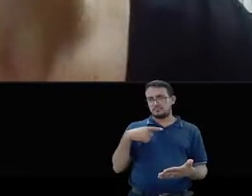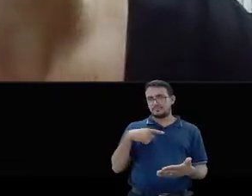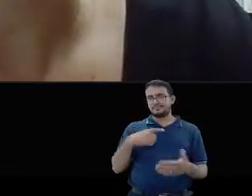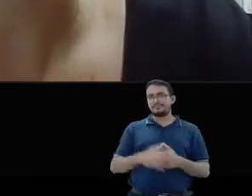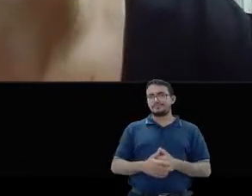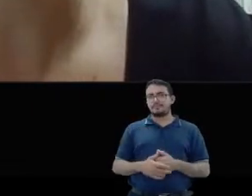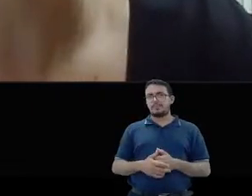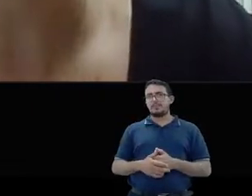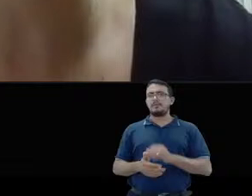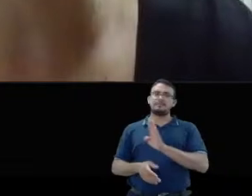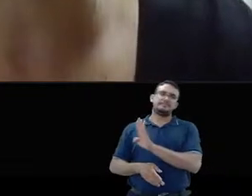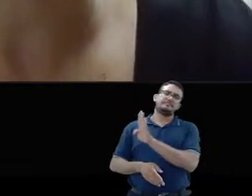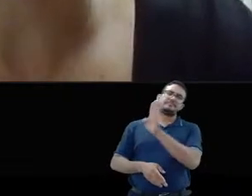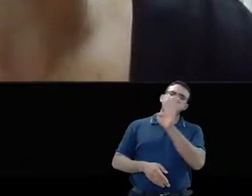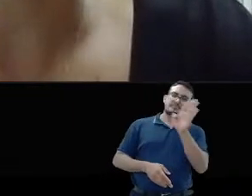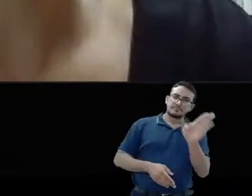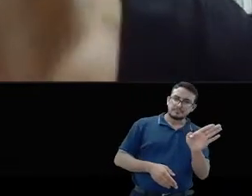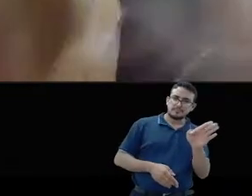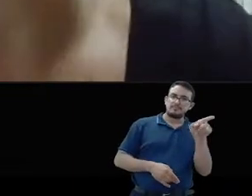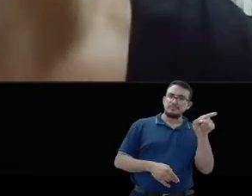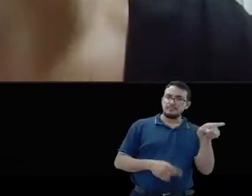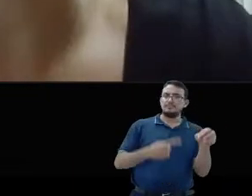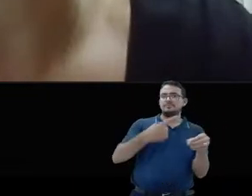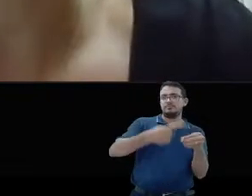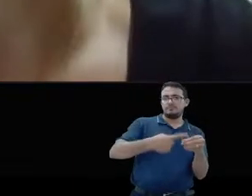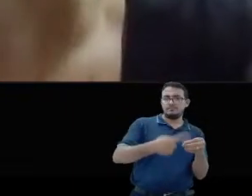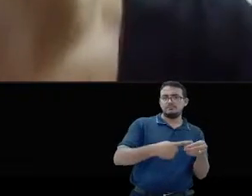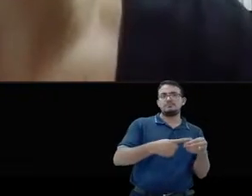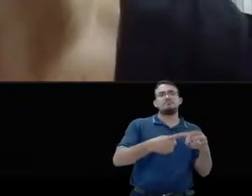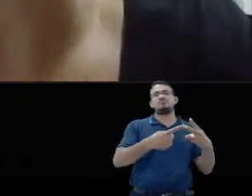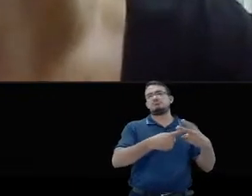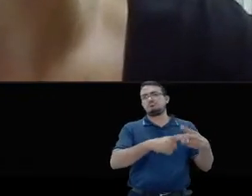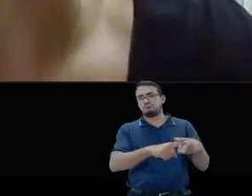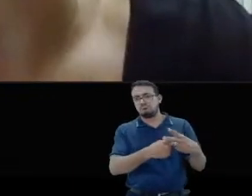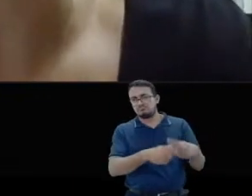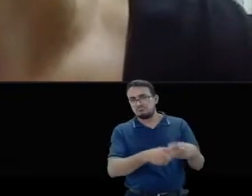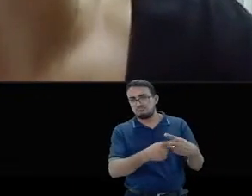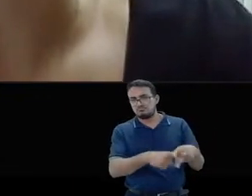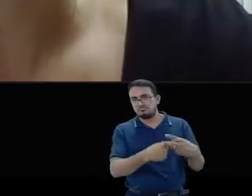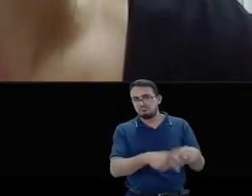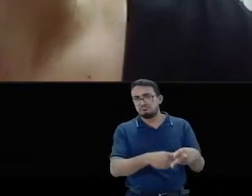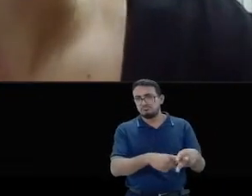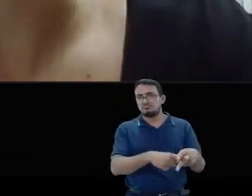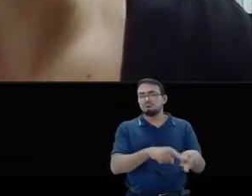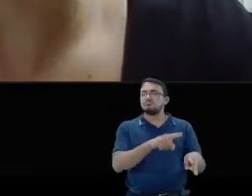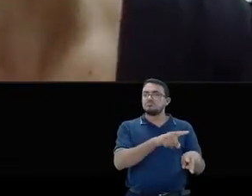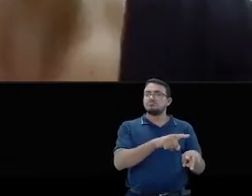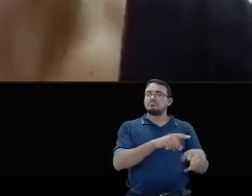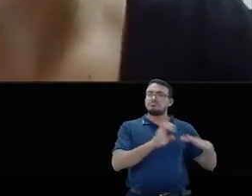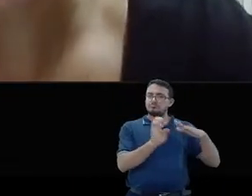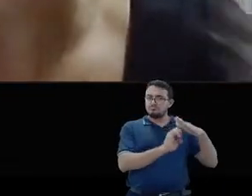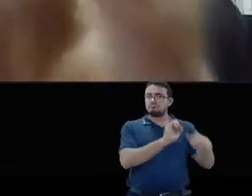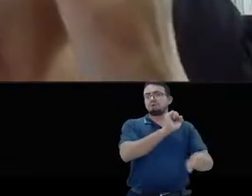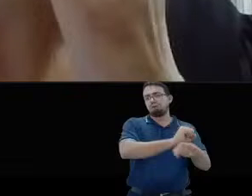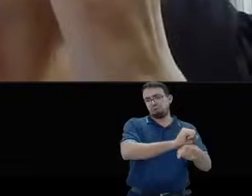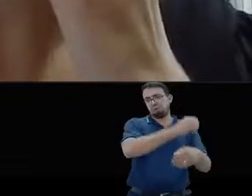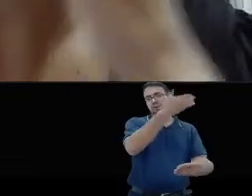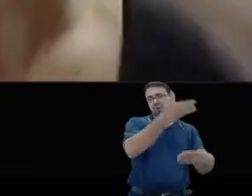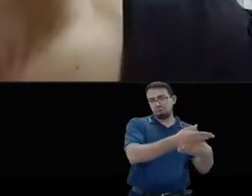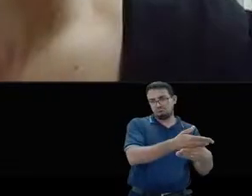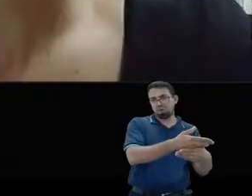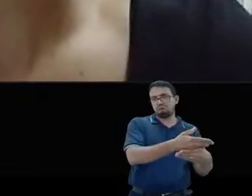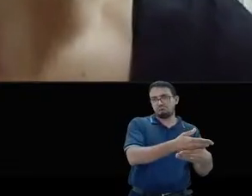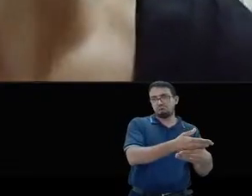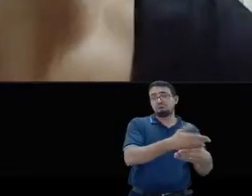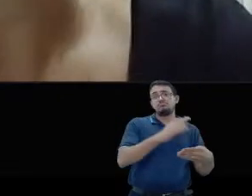até Telêmaco Borba fazer essa manutenção durante a parada geral da Klabin e retornar. Né?